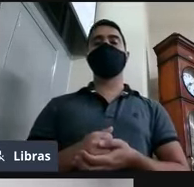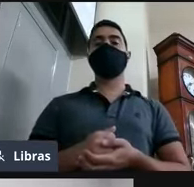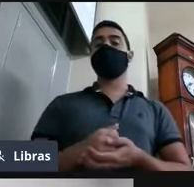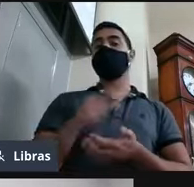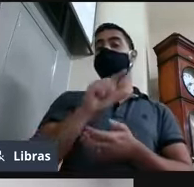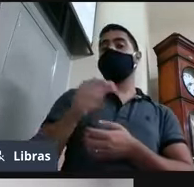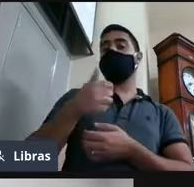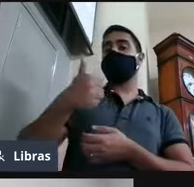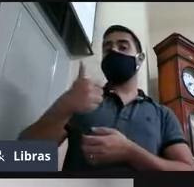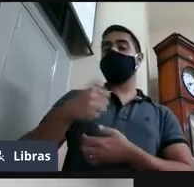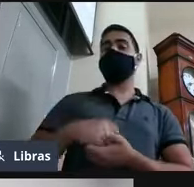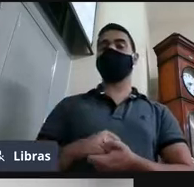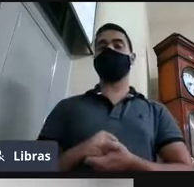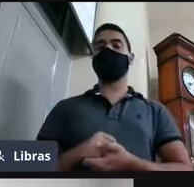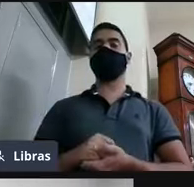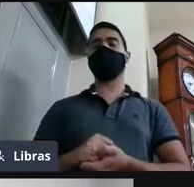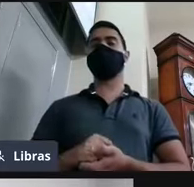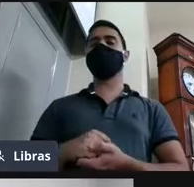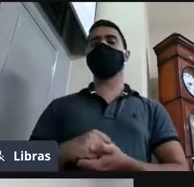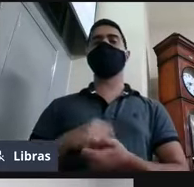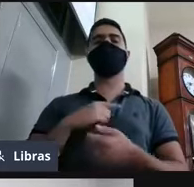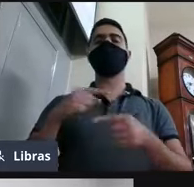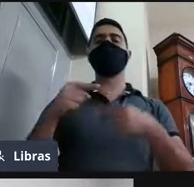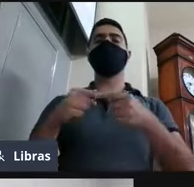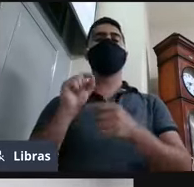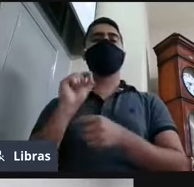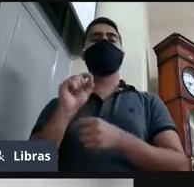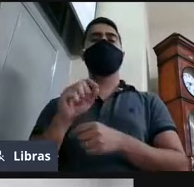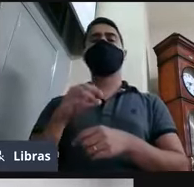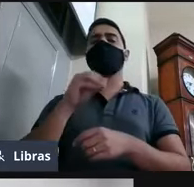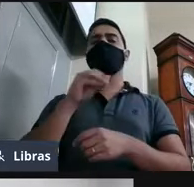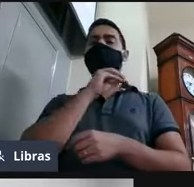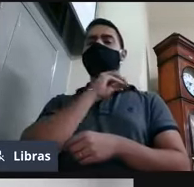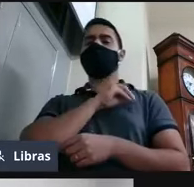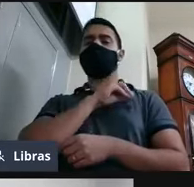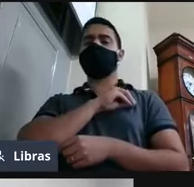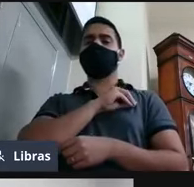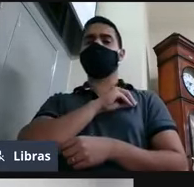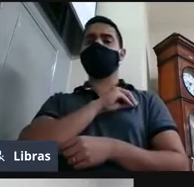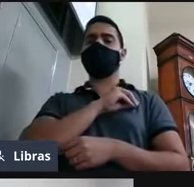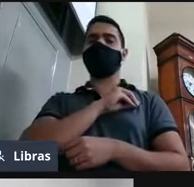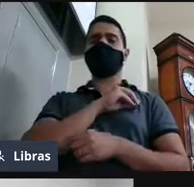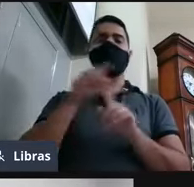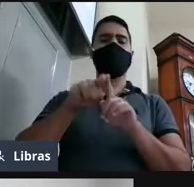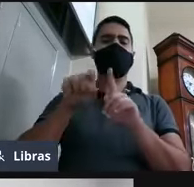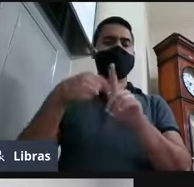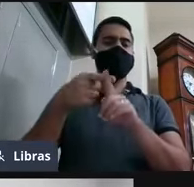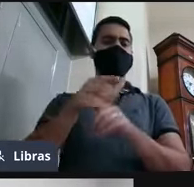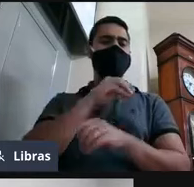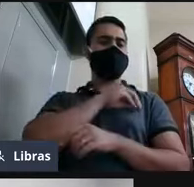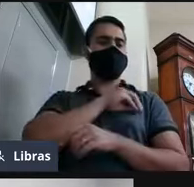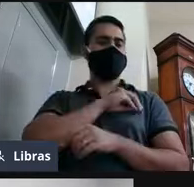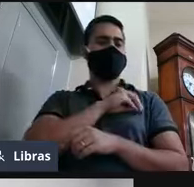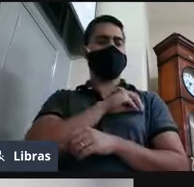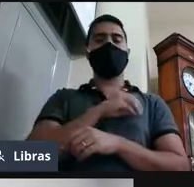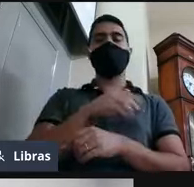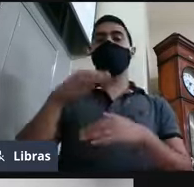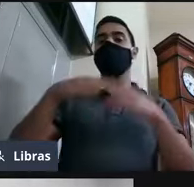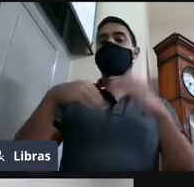único. Para os devidos fins do disposto, considera-se remuneração o total de pagamentos devidos aos profissionais do